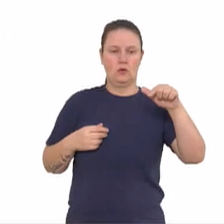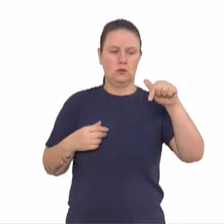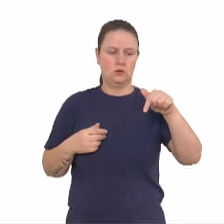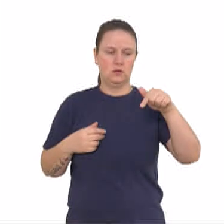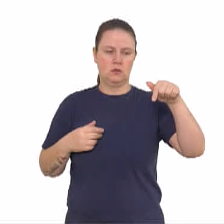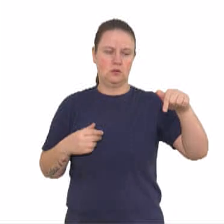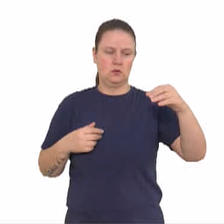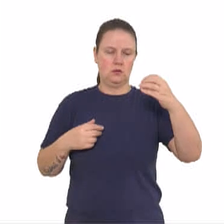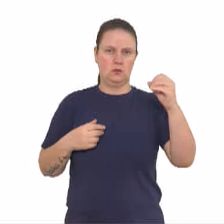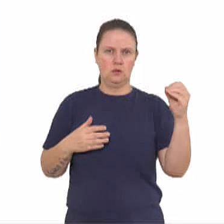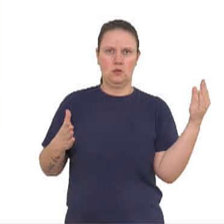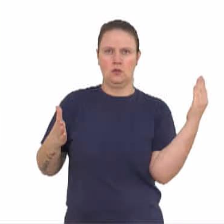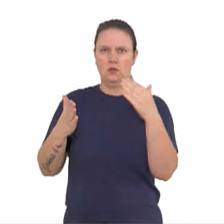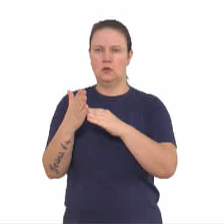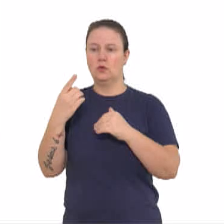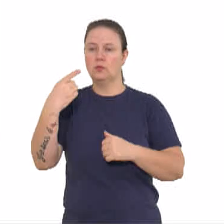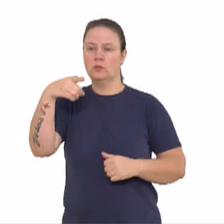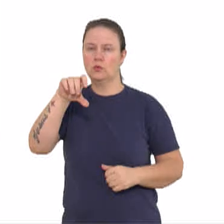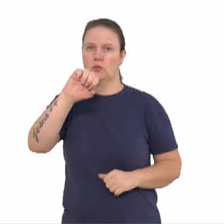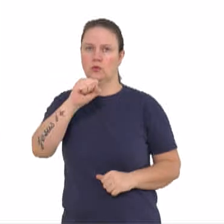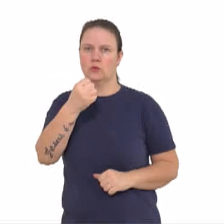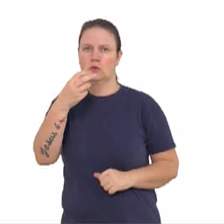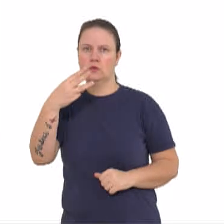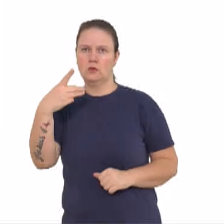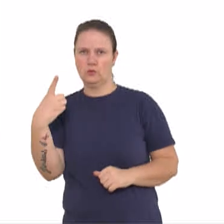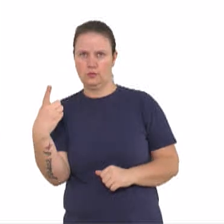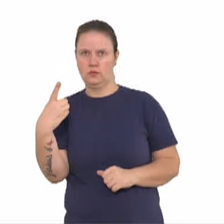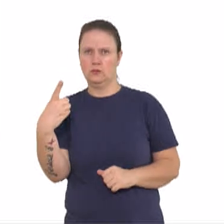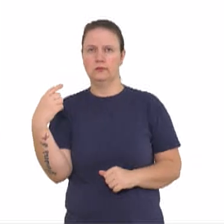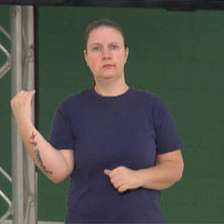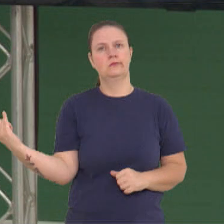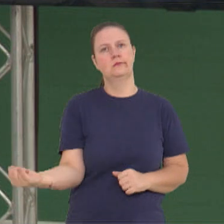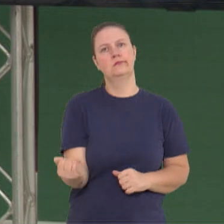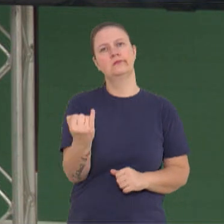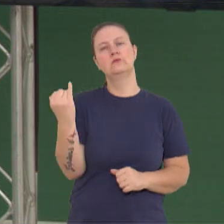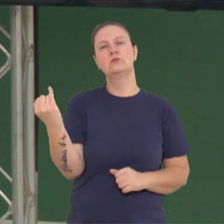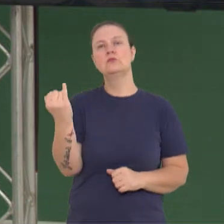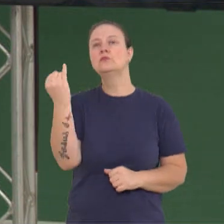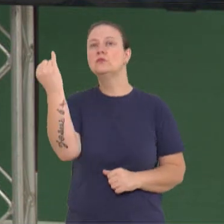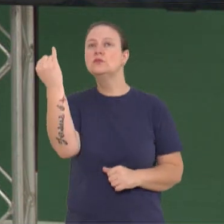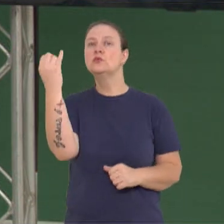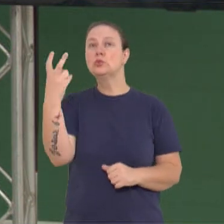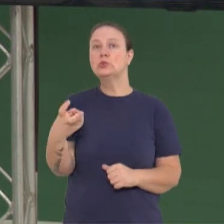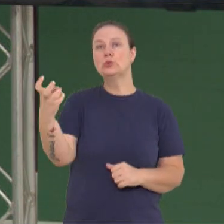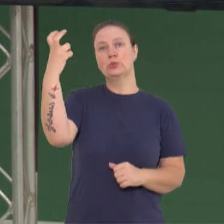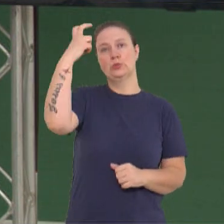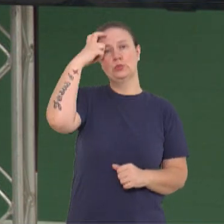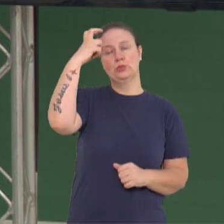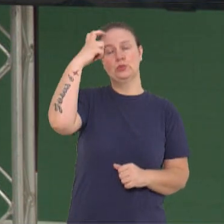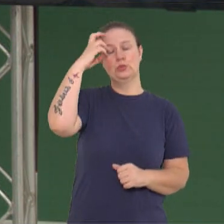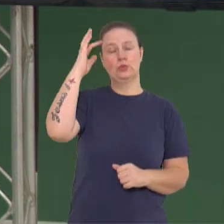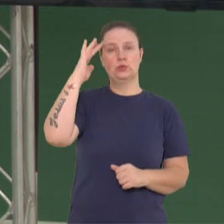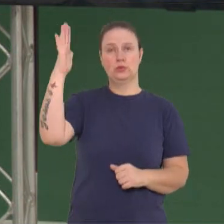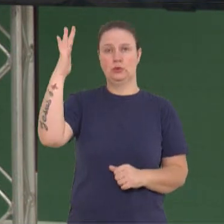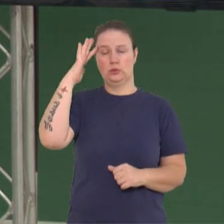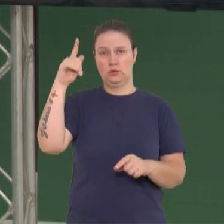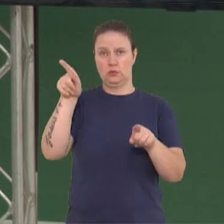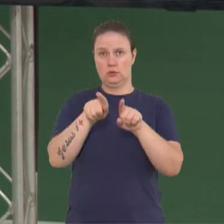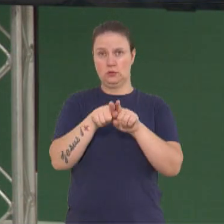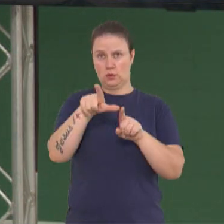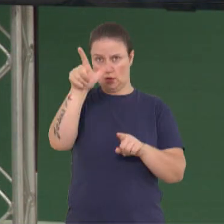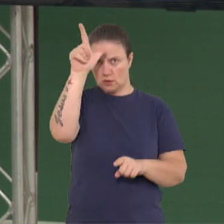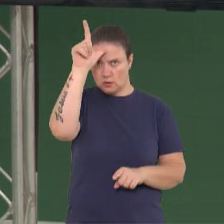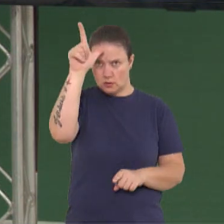a 1831 e tem uma importância muito grande para a cultura filosófica alemã e cultura